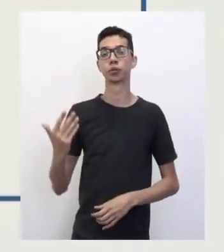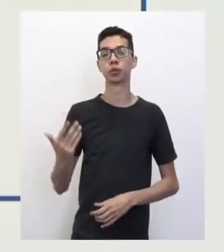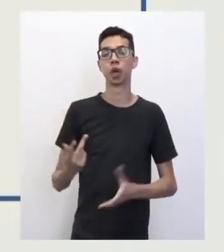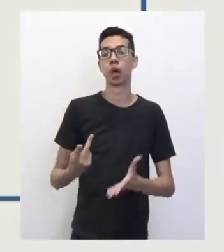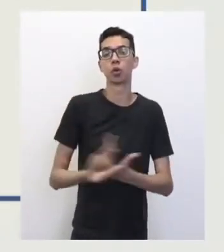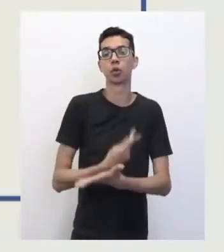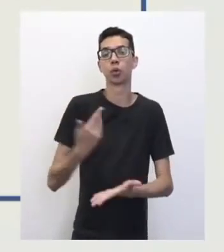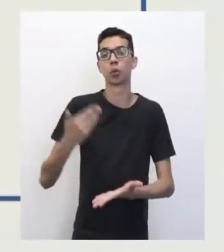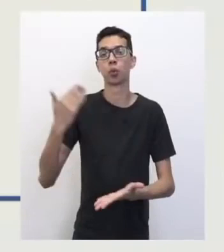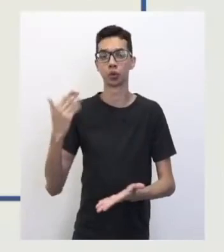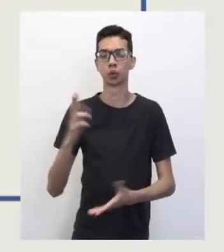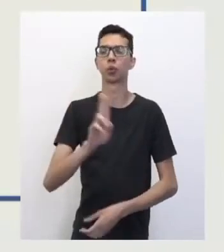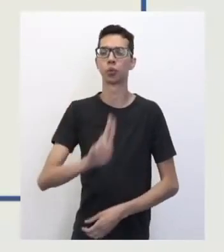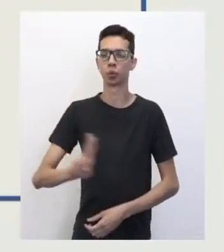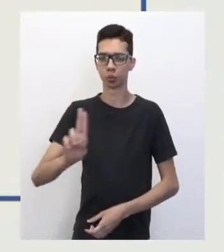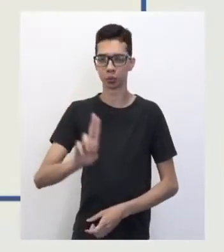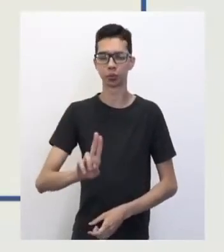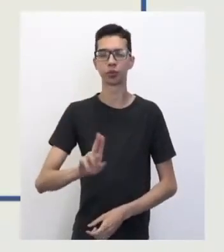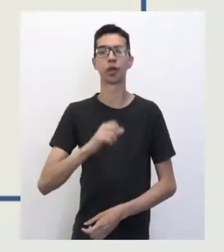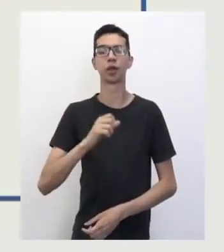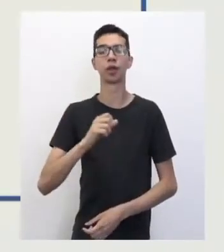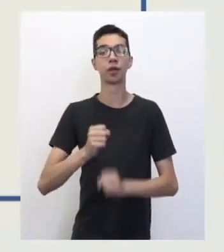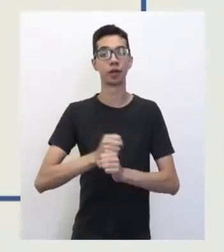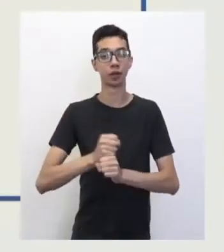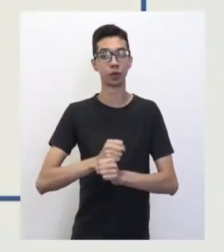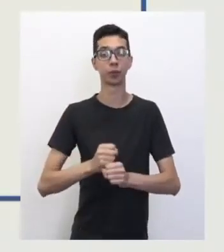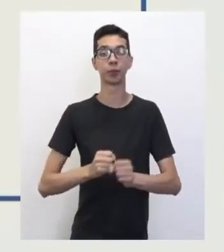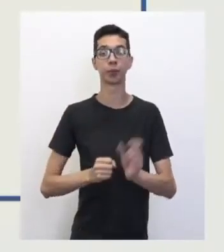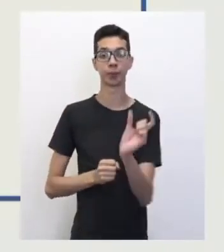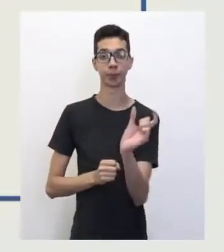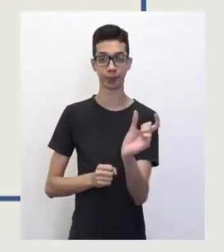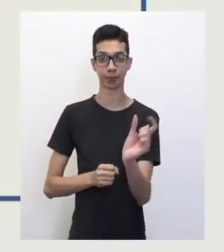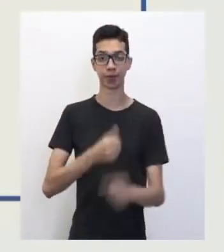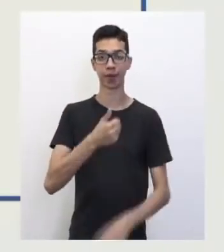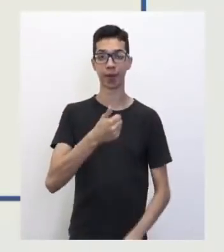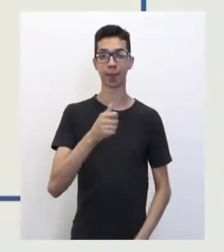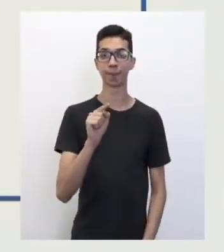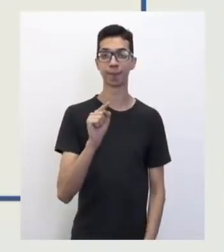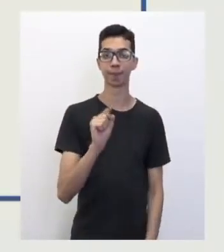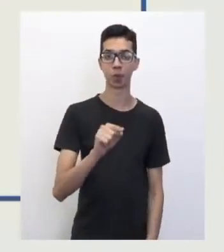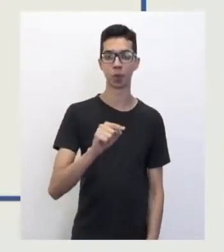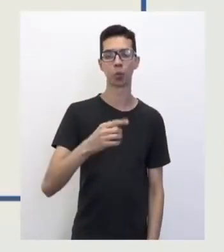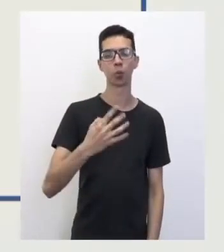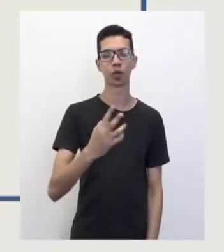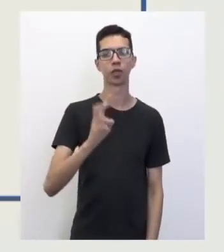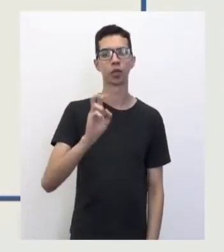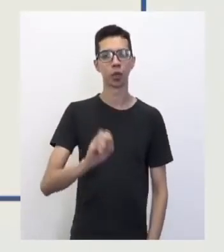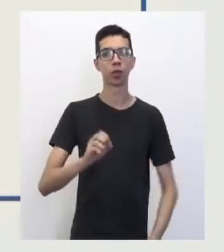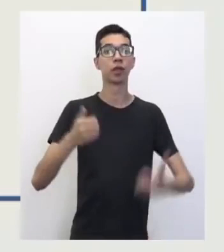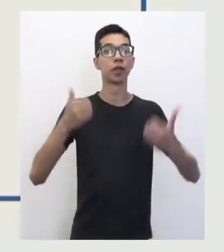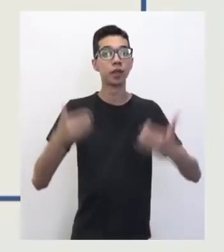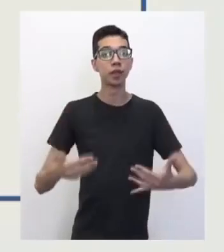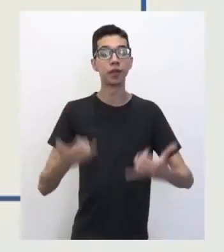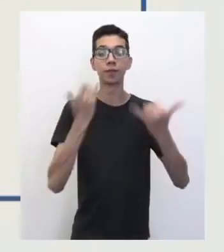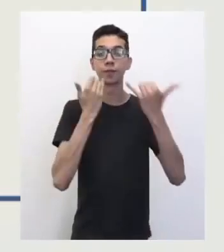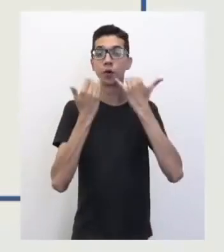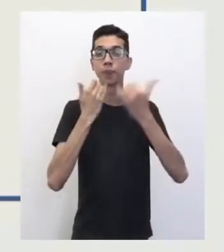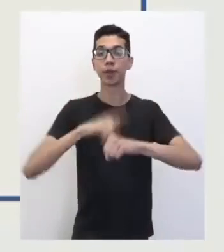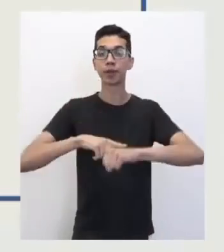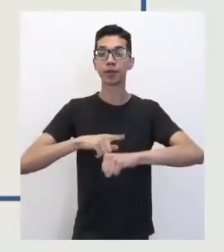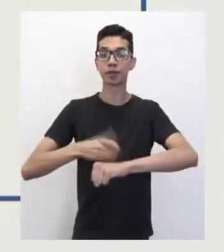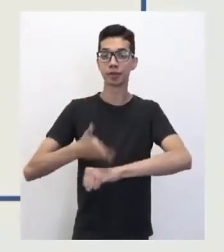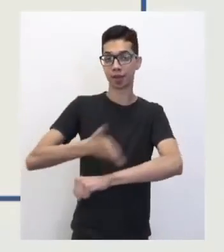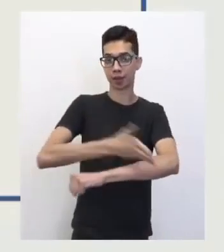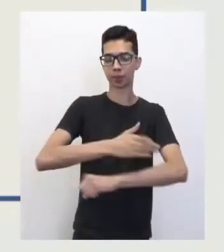em 1450, trazendo essa informação de tempo, tá? E adiciono mais